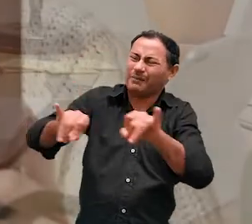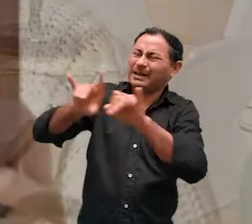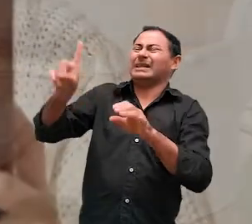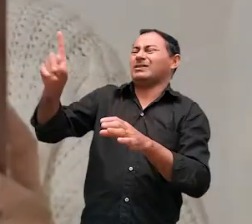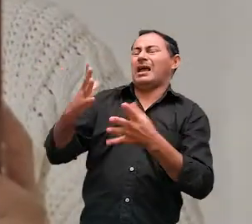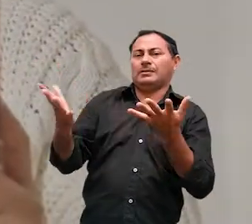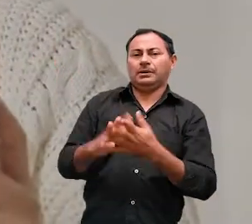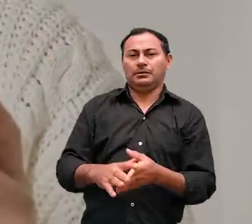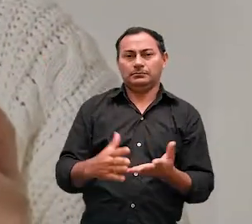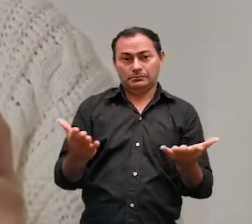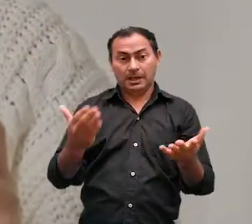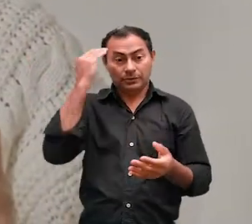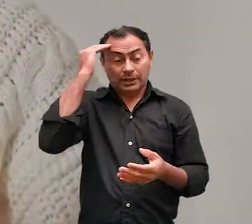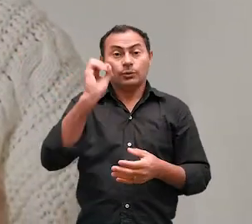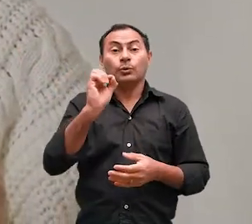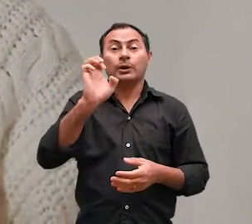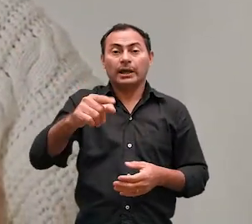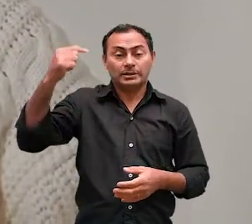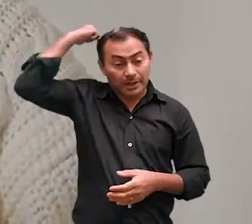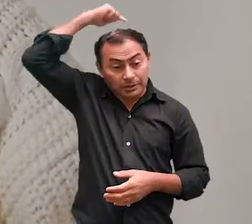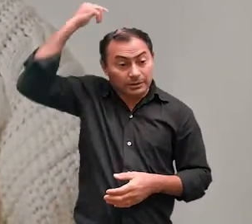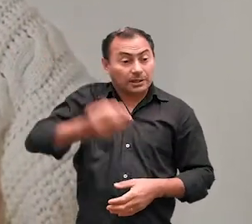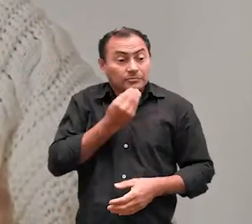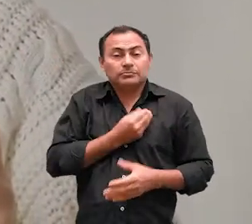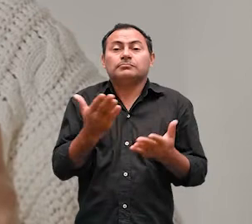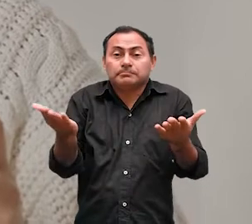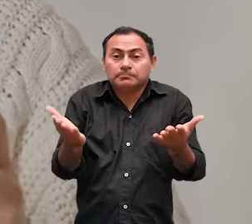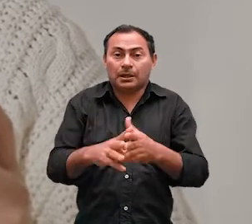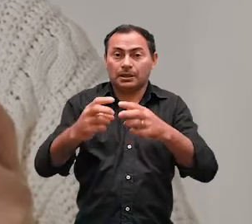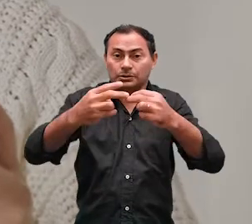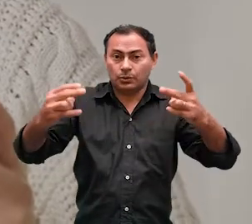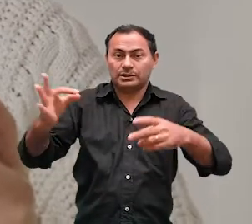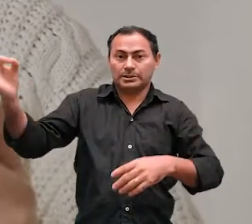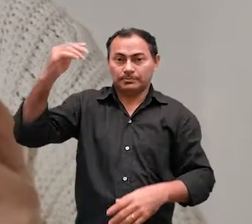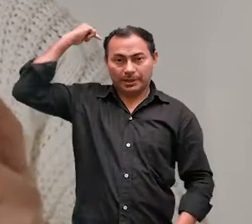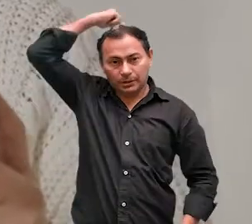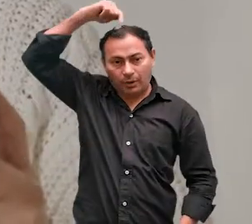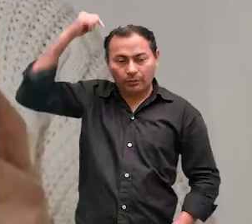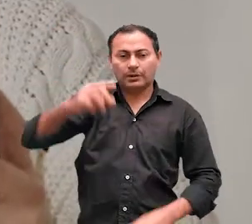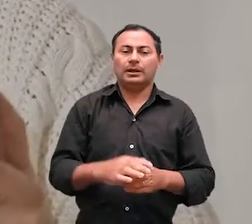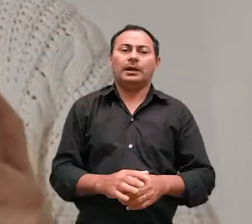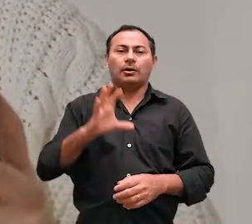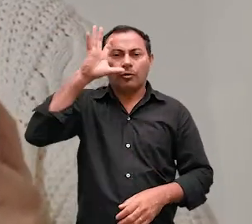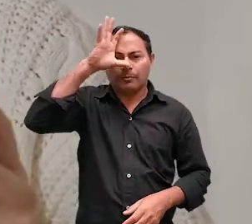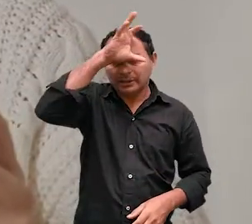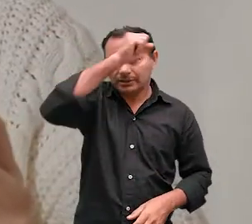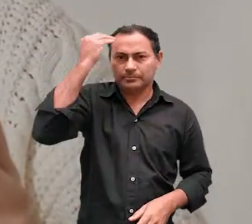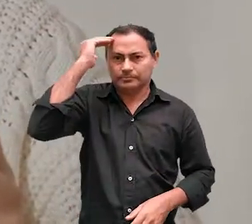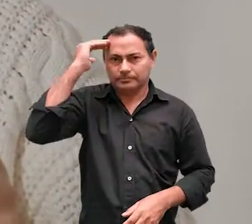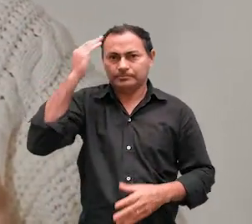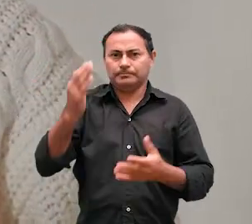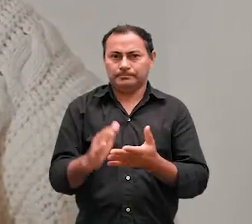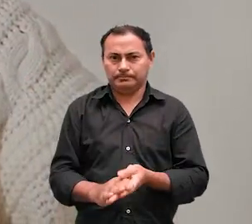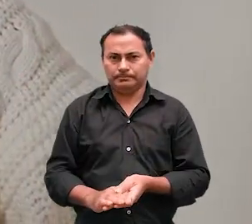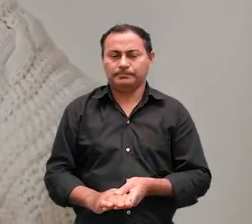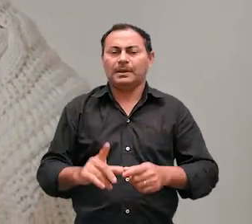ela não conseguem entender o que é espiritual se não são espirituais porque as coisas espirituais são compreendidas e